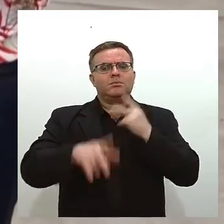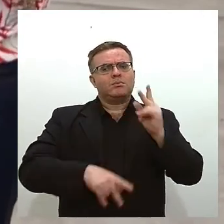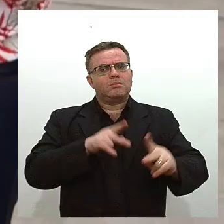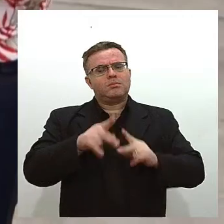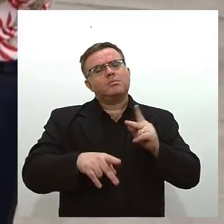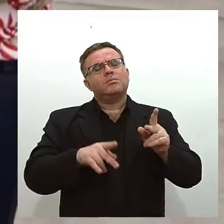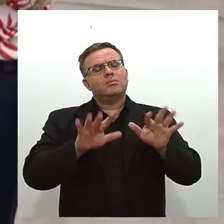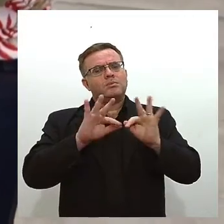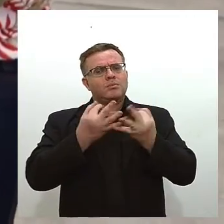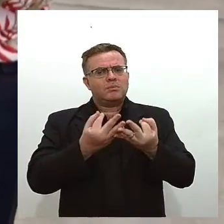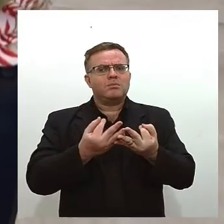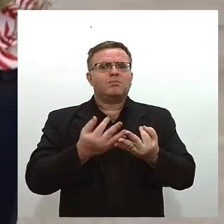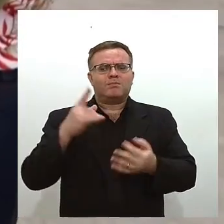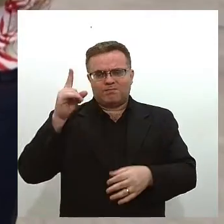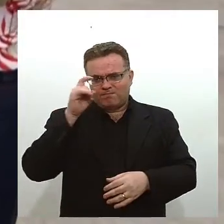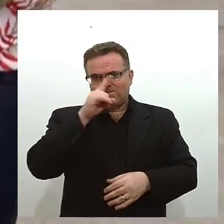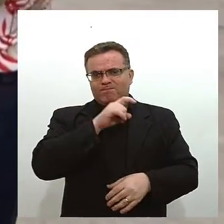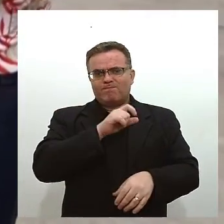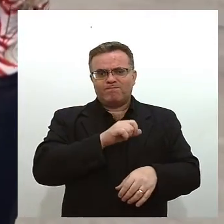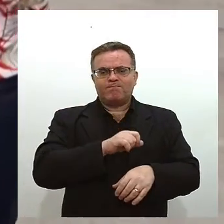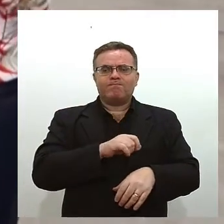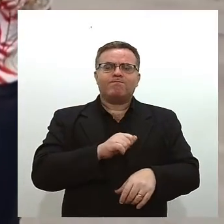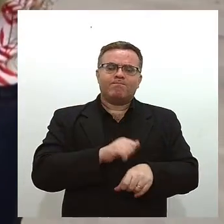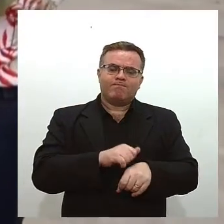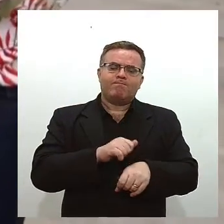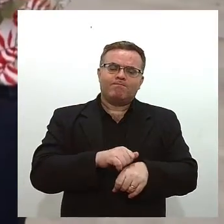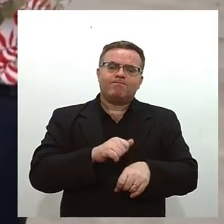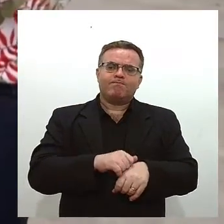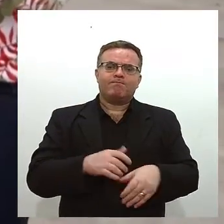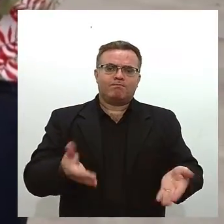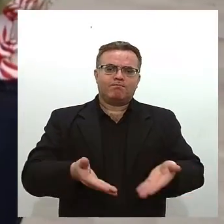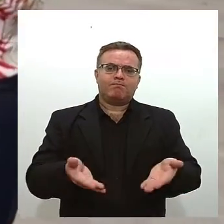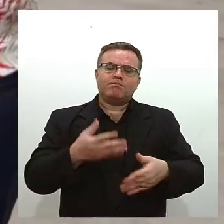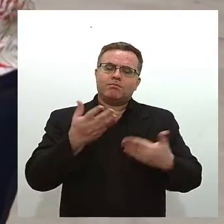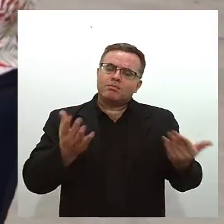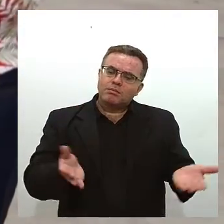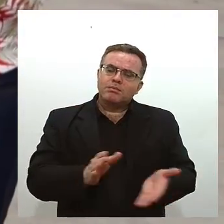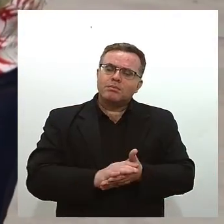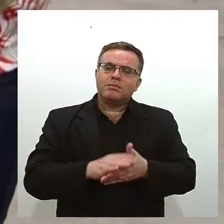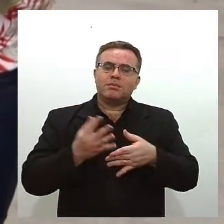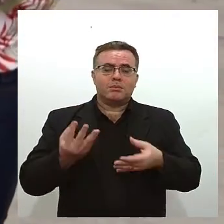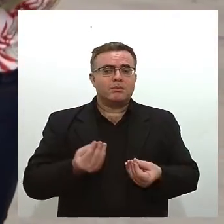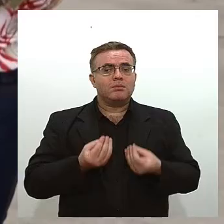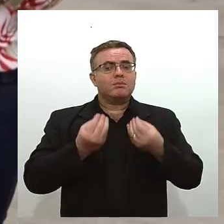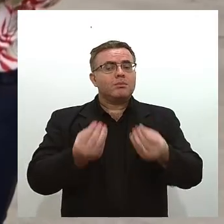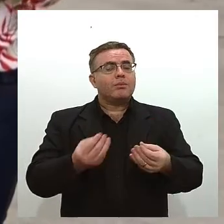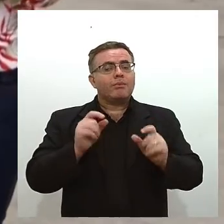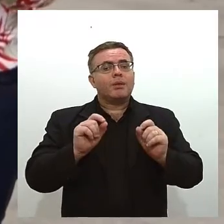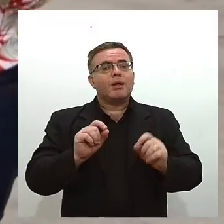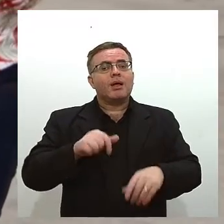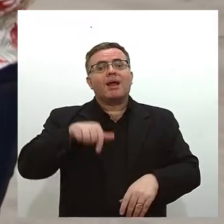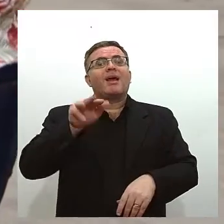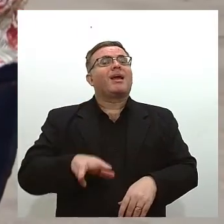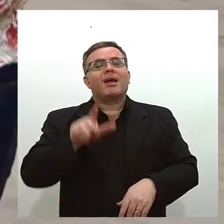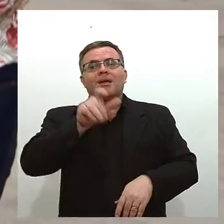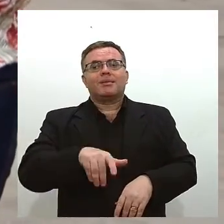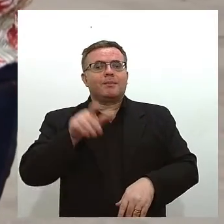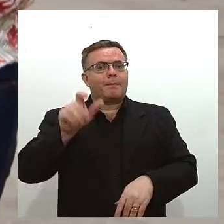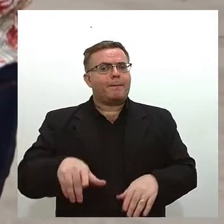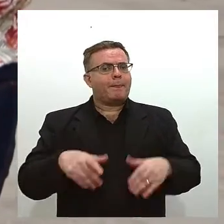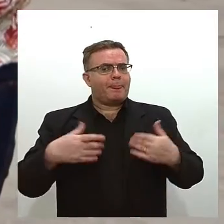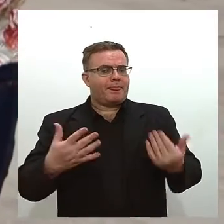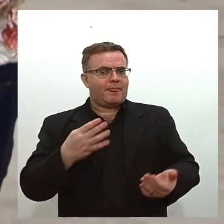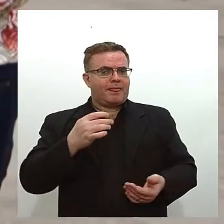passando por um momento tão difícil. E essas doações vão para que pessoas? As doações do CRAS vão